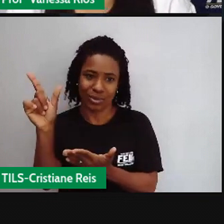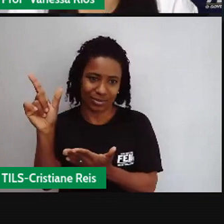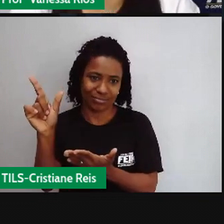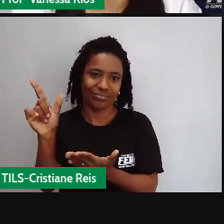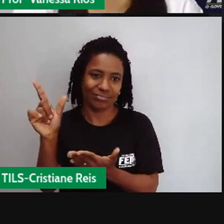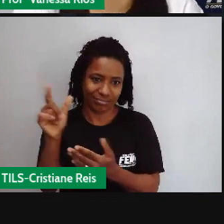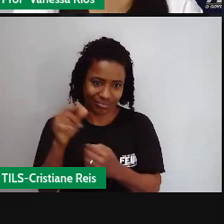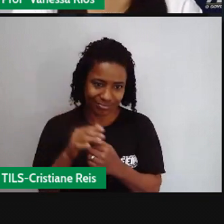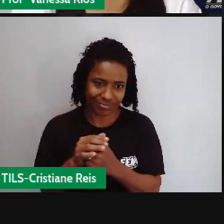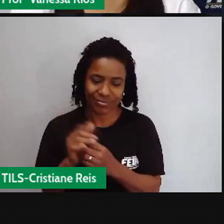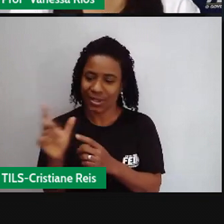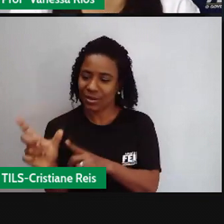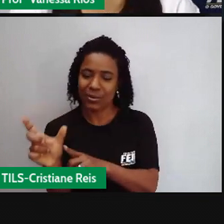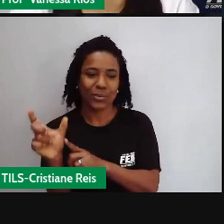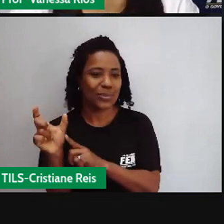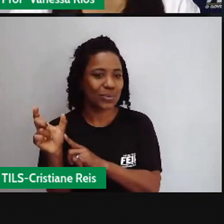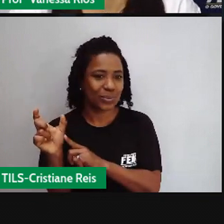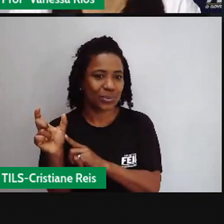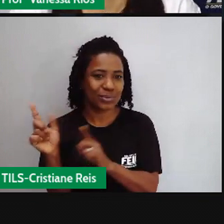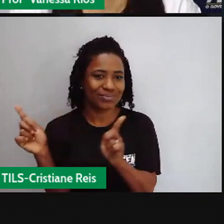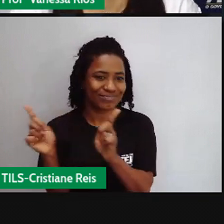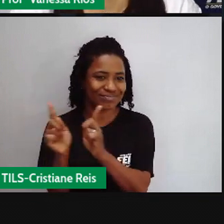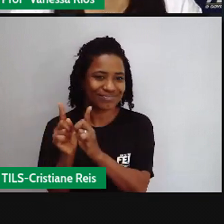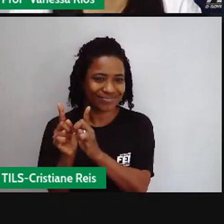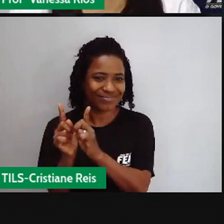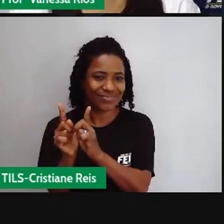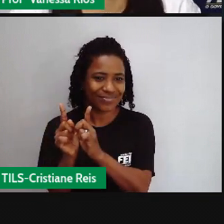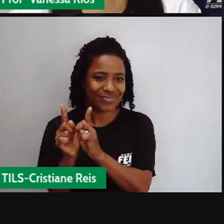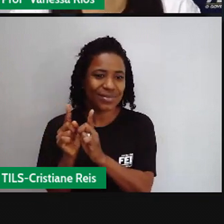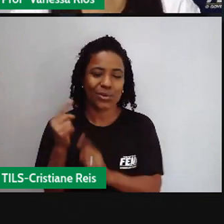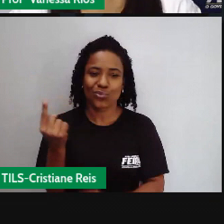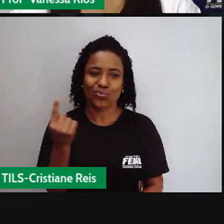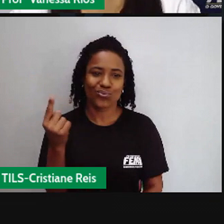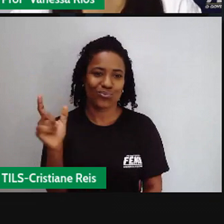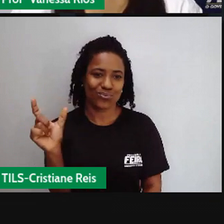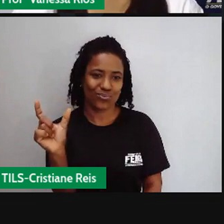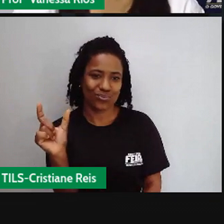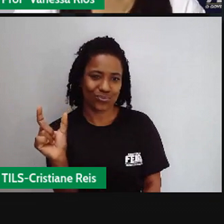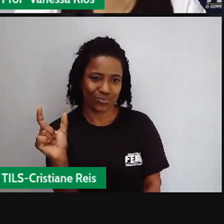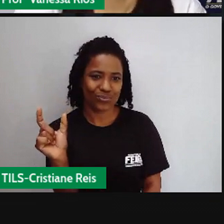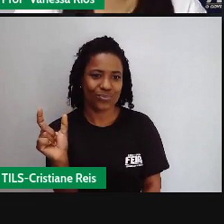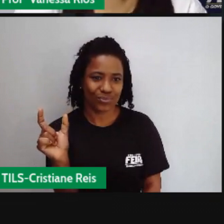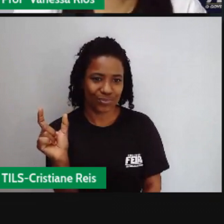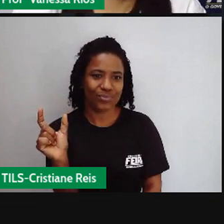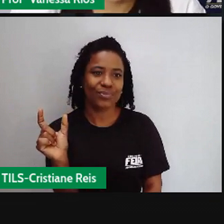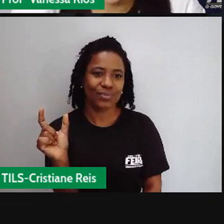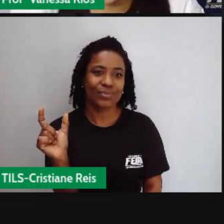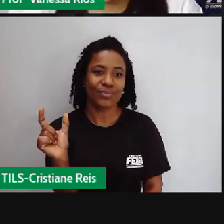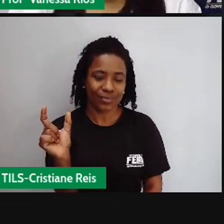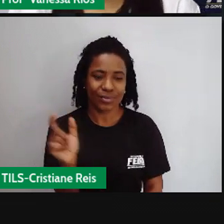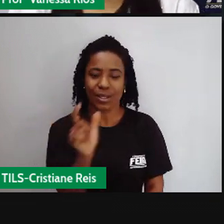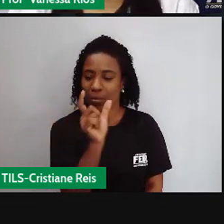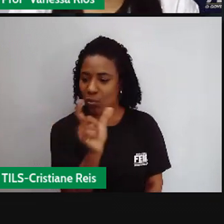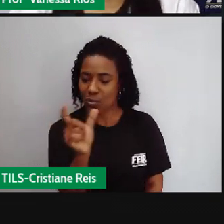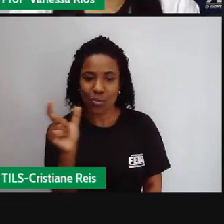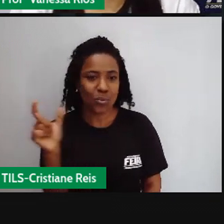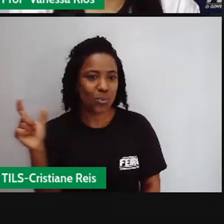classificações em relação à sílaba tônica, elas acontecem para as palavras que têm mais de 2